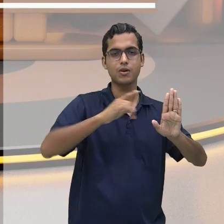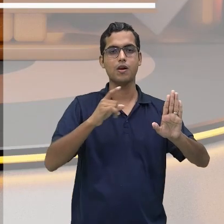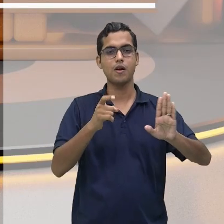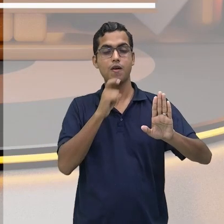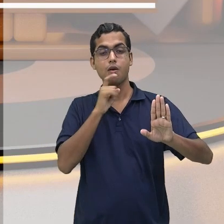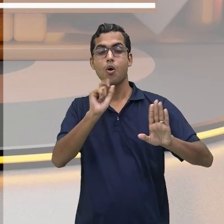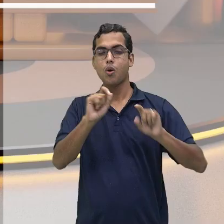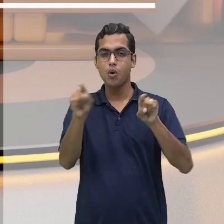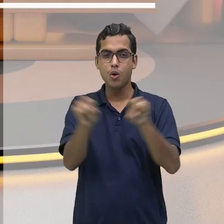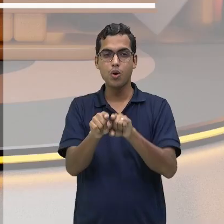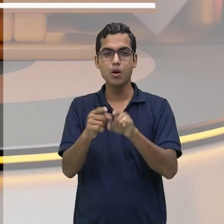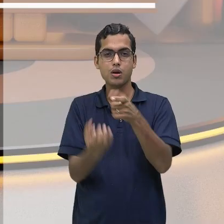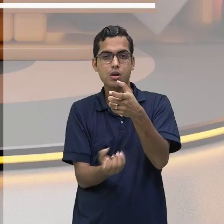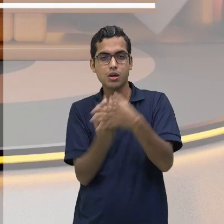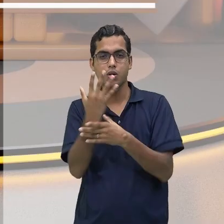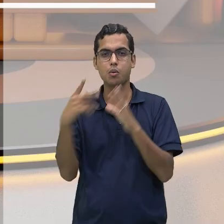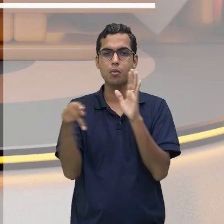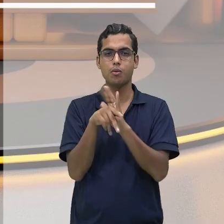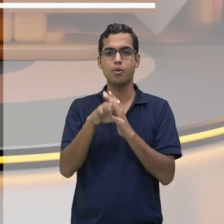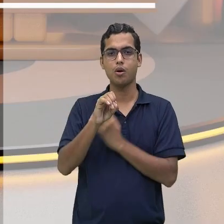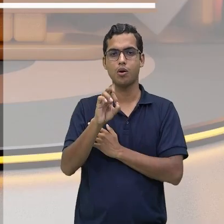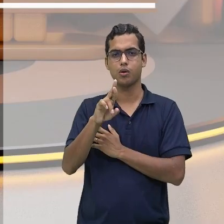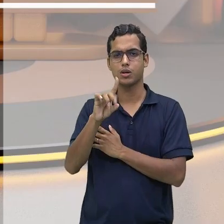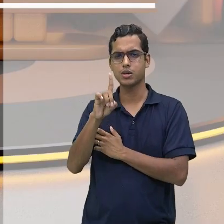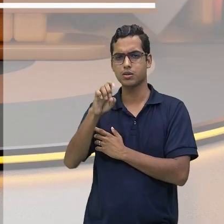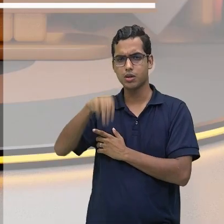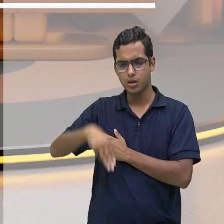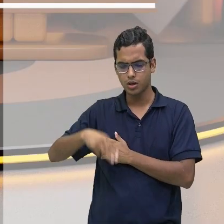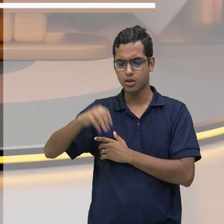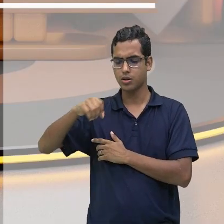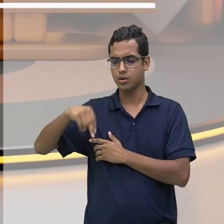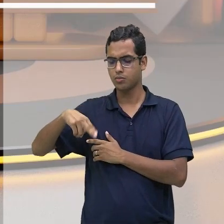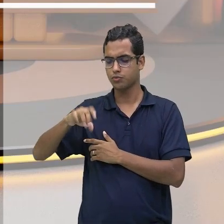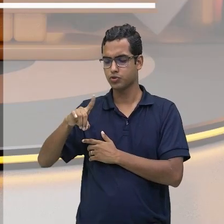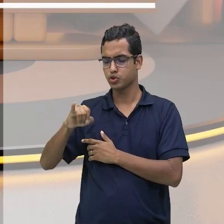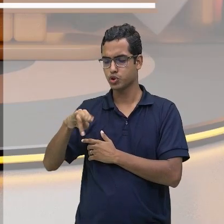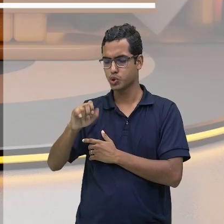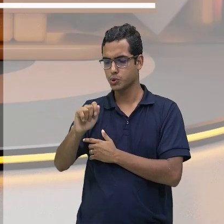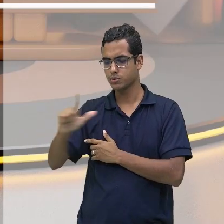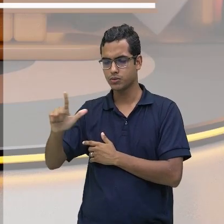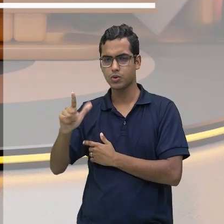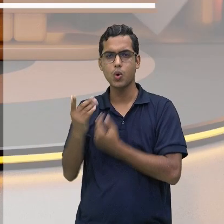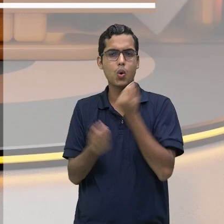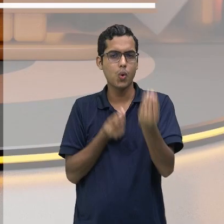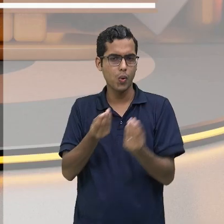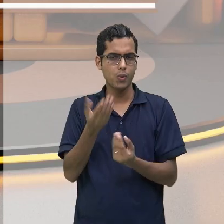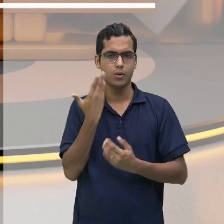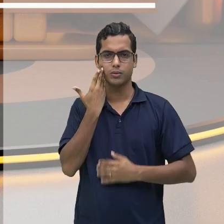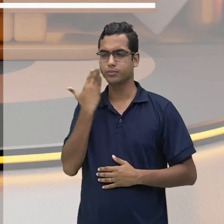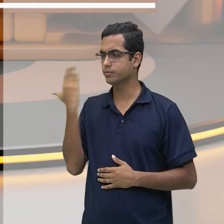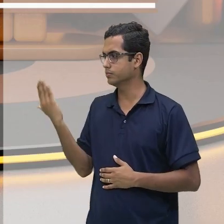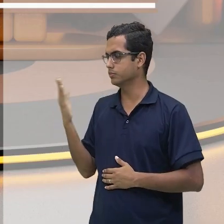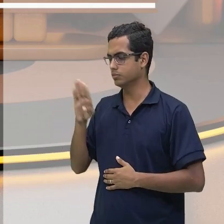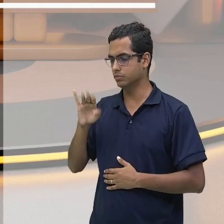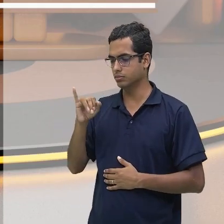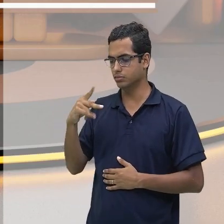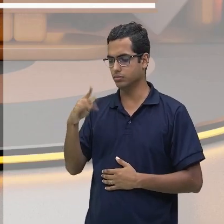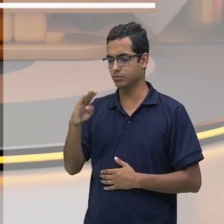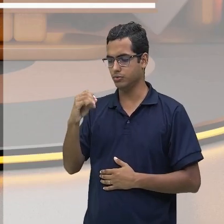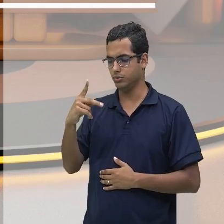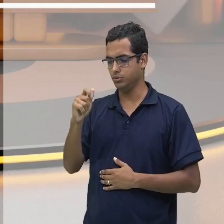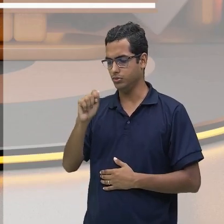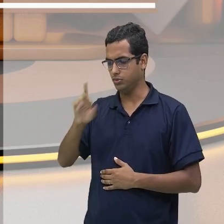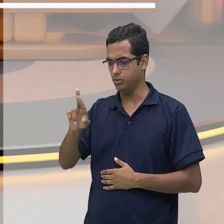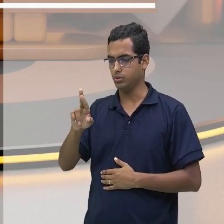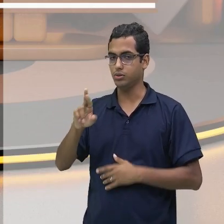principalmente uma ordem mundial, tá? E essa ordem mundial ficou conhecida como bipolar, ok? Marcada